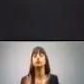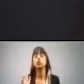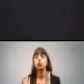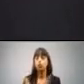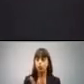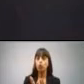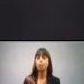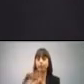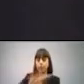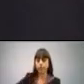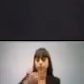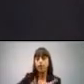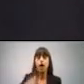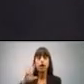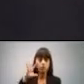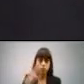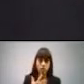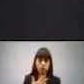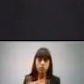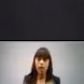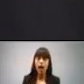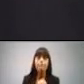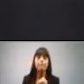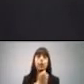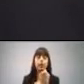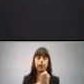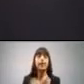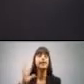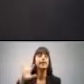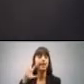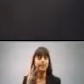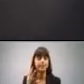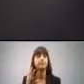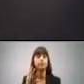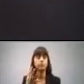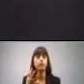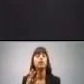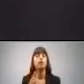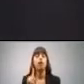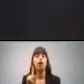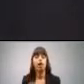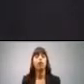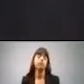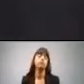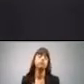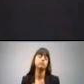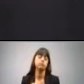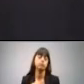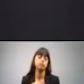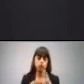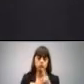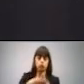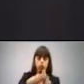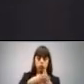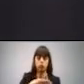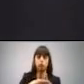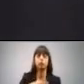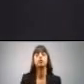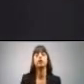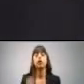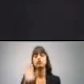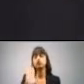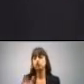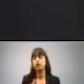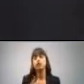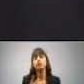possam ajudar e apoiar a tomada de decisões no sistema público de saúde. é autor de mais de 240